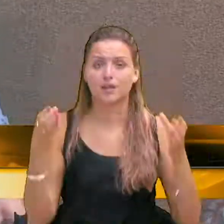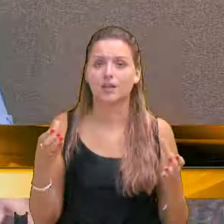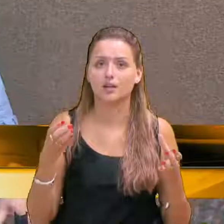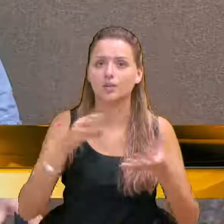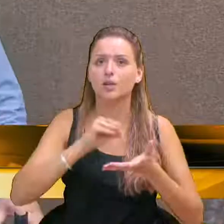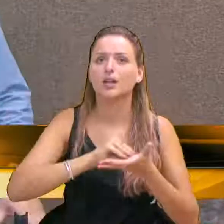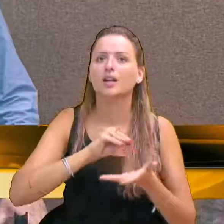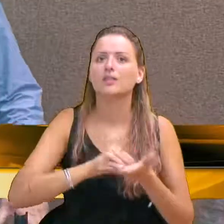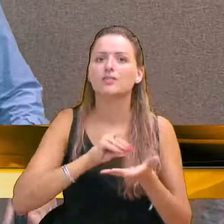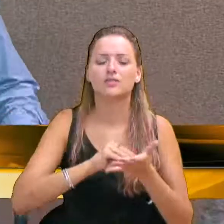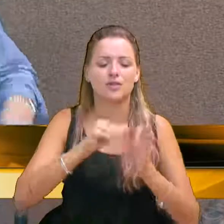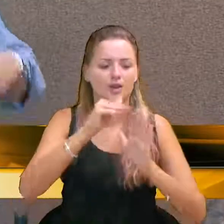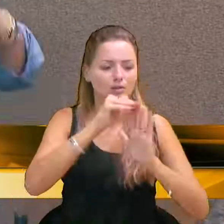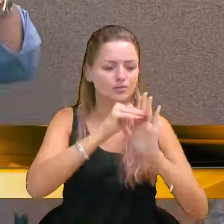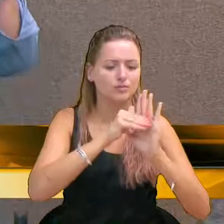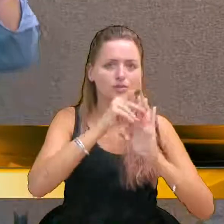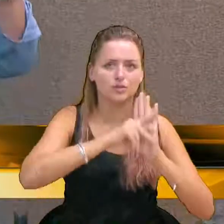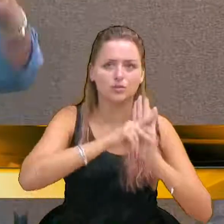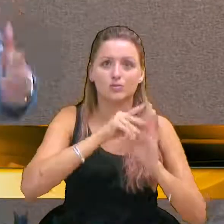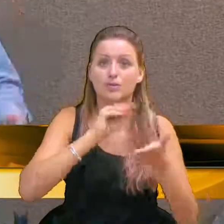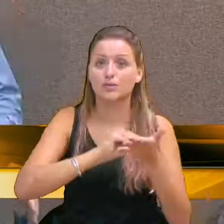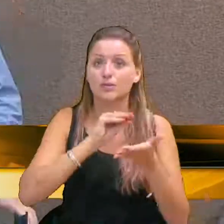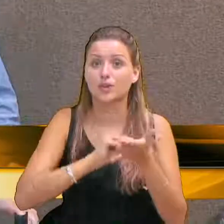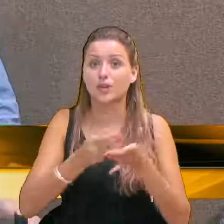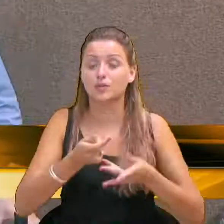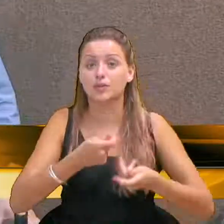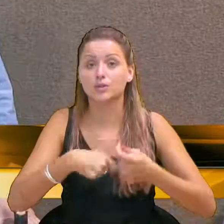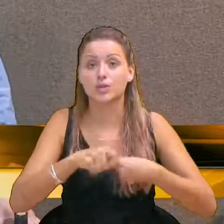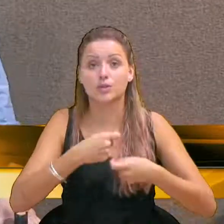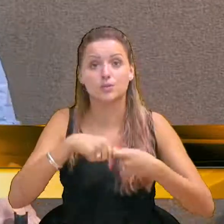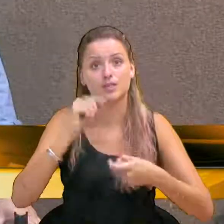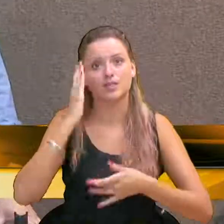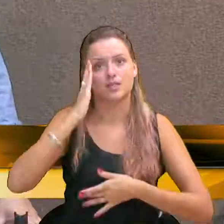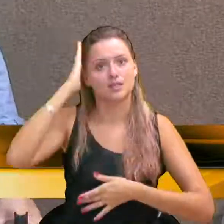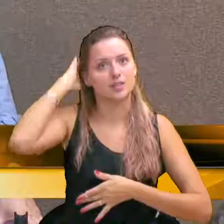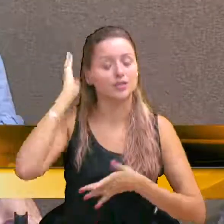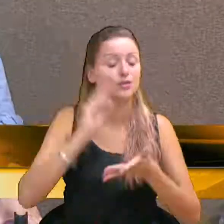de planejamento, de gestão